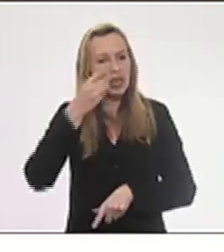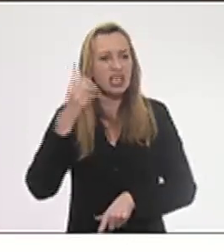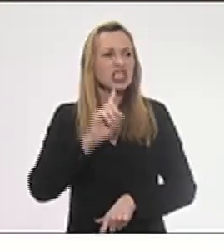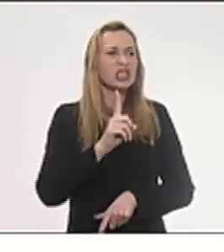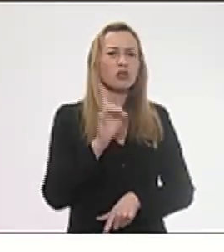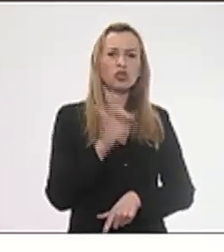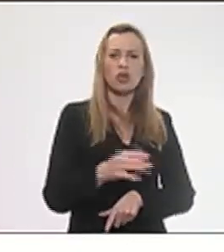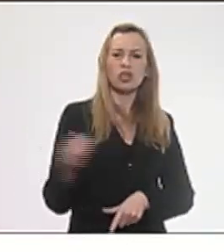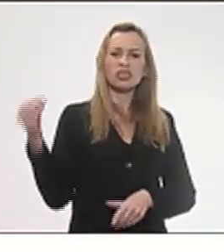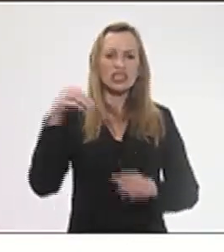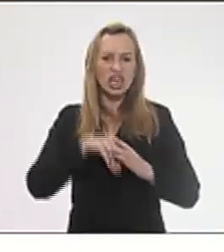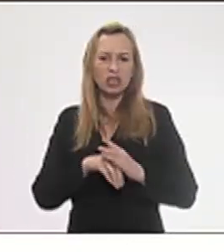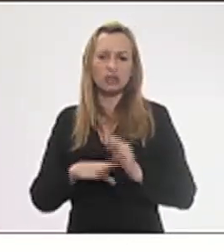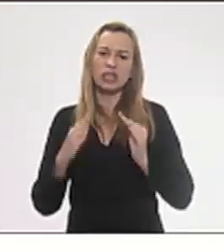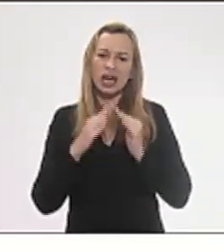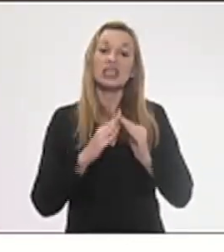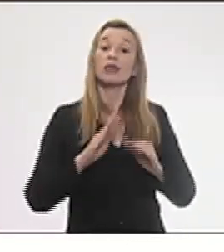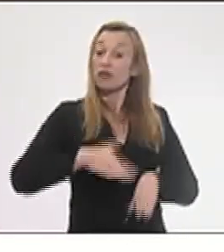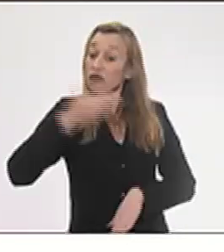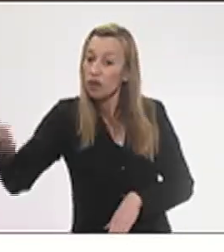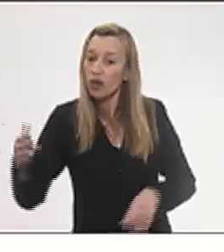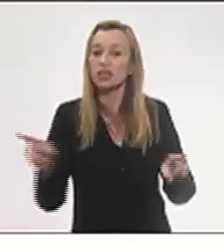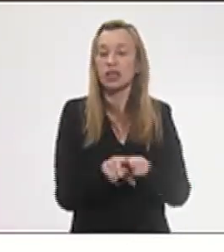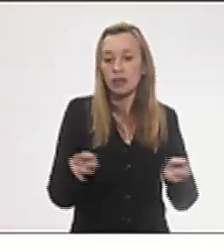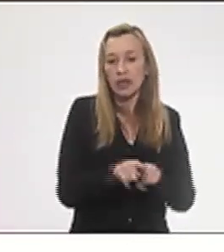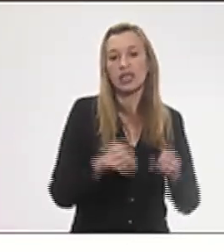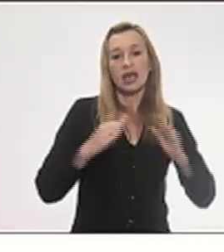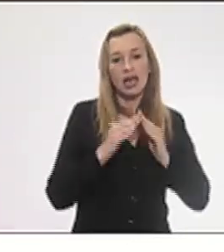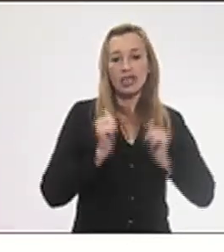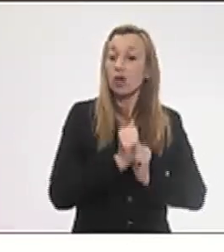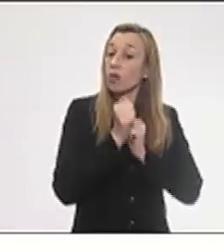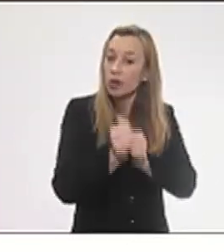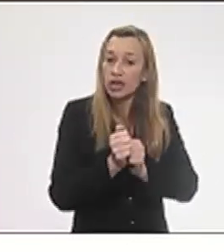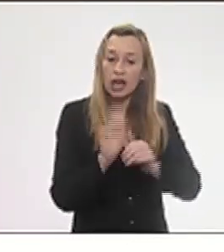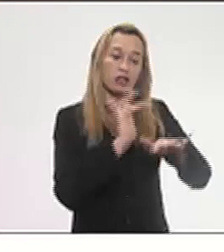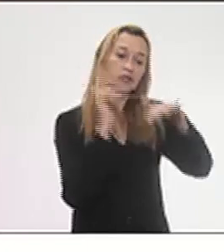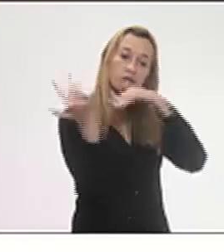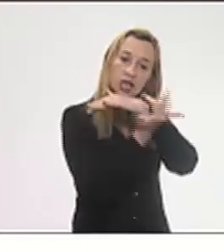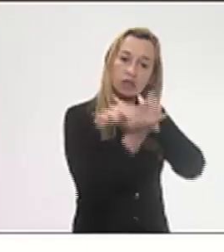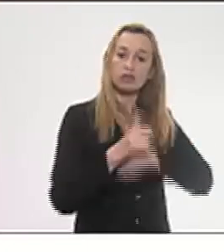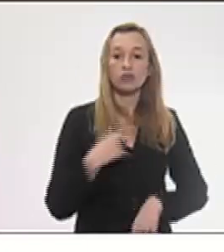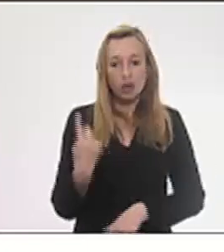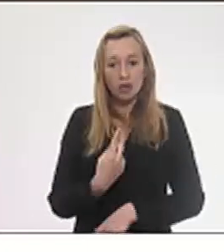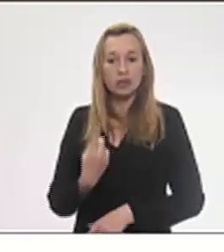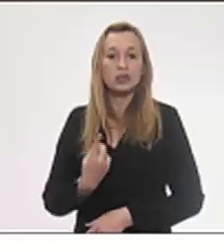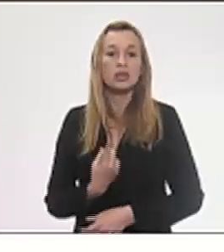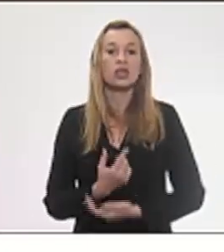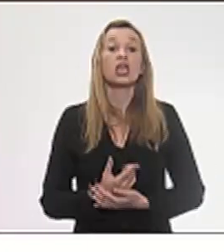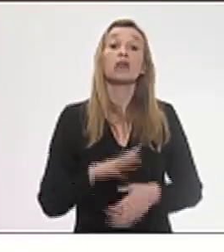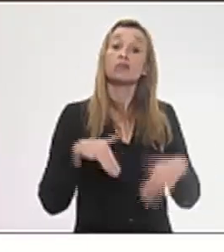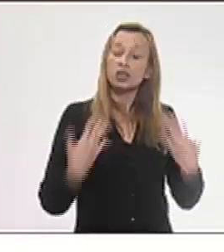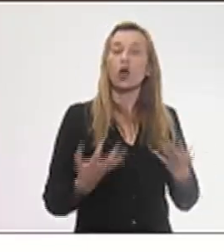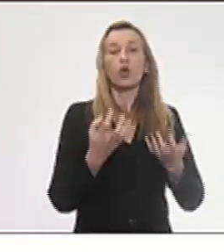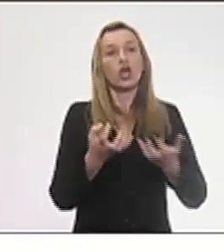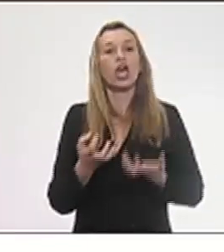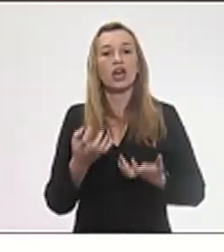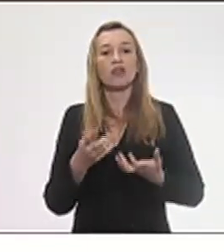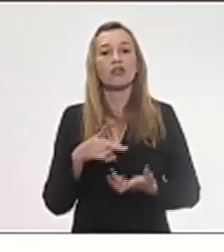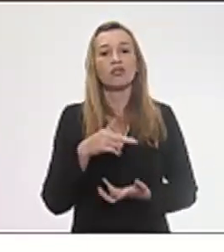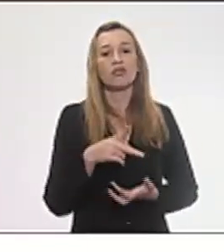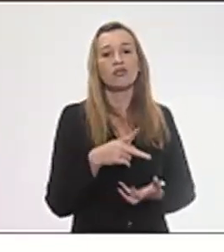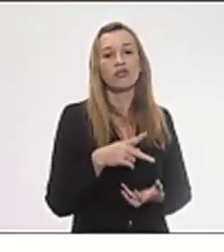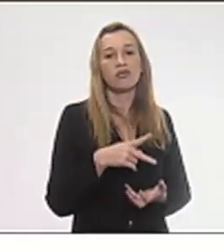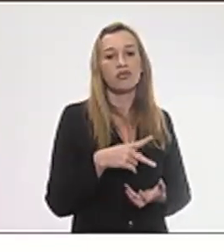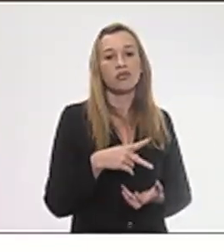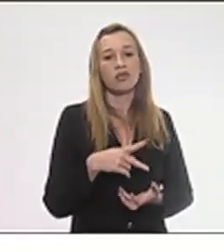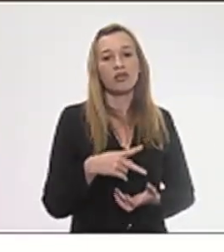da casa, mas também fora da casa, e isso você pode acompanhar nos nossos meios das redes sociais. Então, eu quero aqui repudiar,